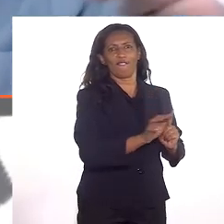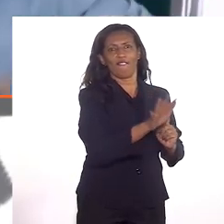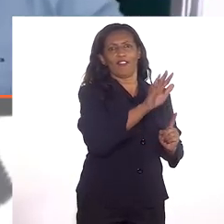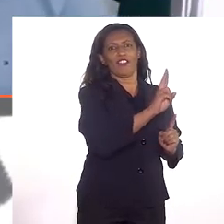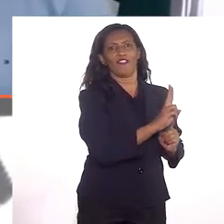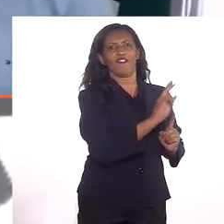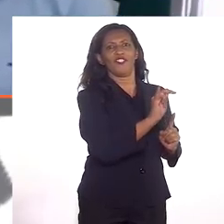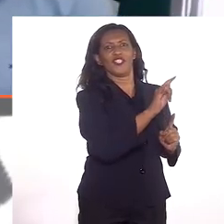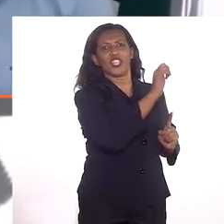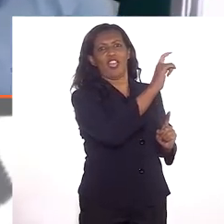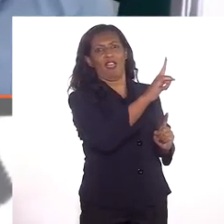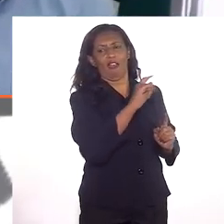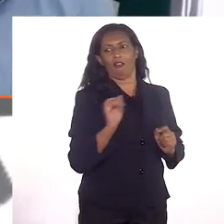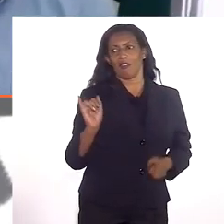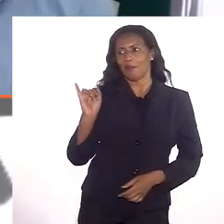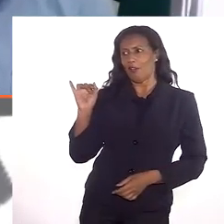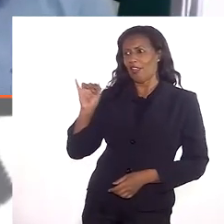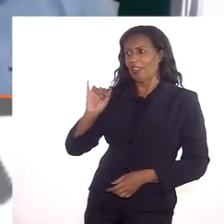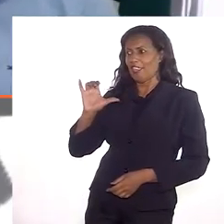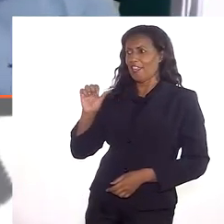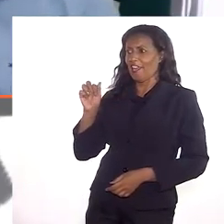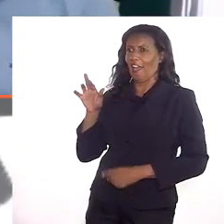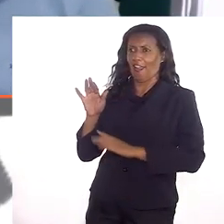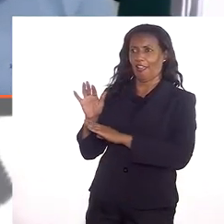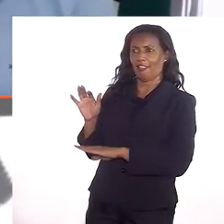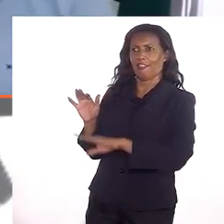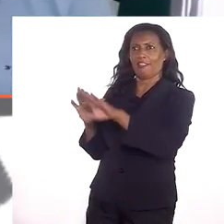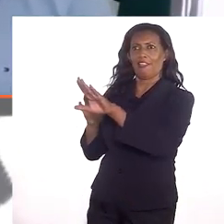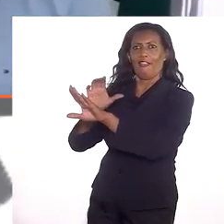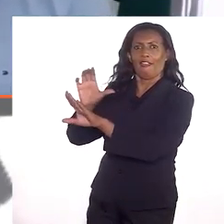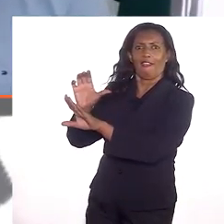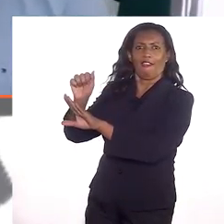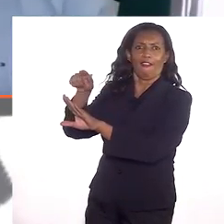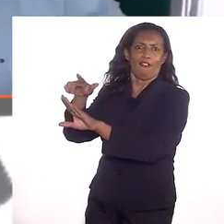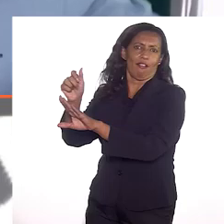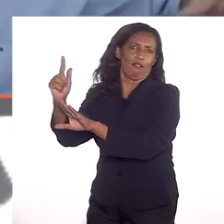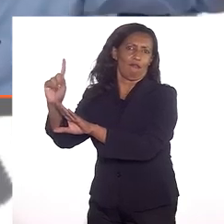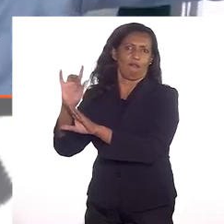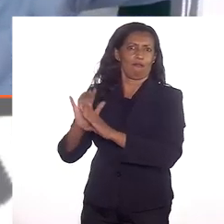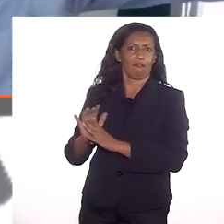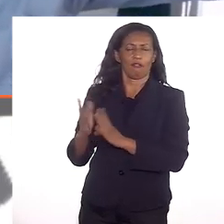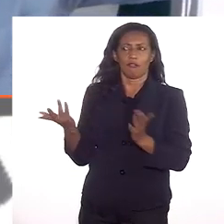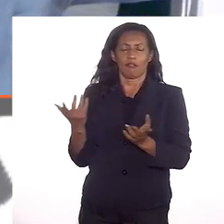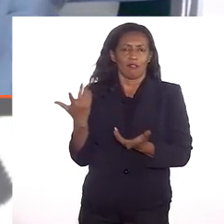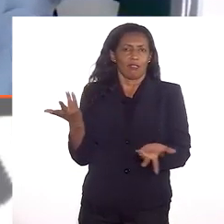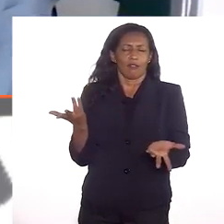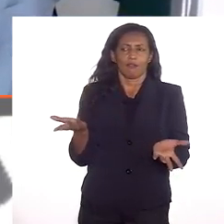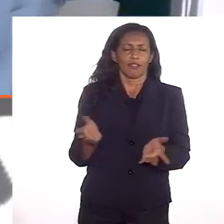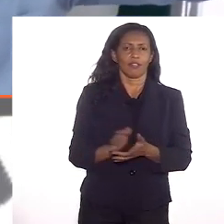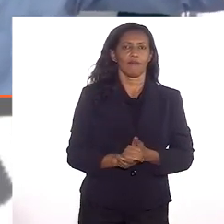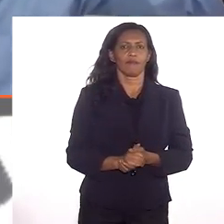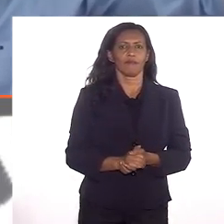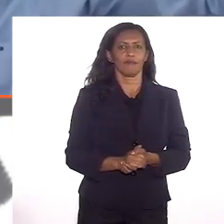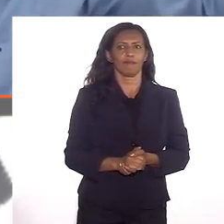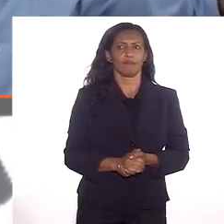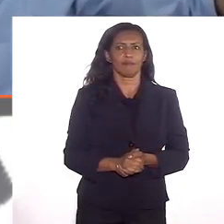Vidigal. Né? Quem mora em Icaraí e quem mora no Morro do Cavalão. Quem mora, enfim,